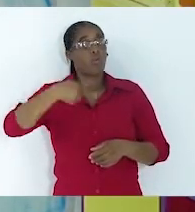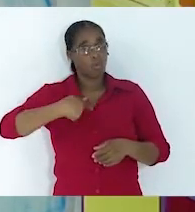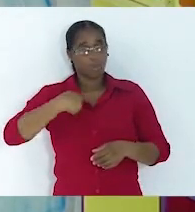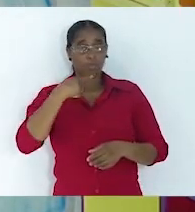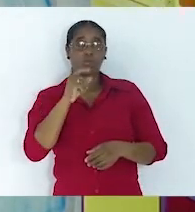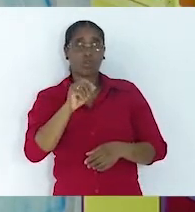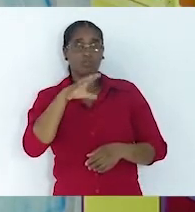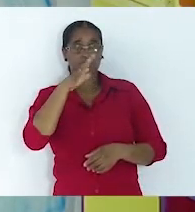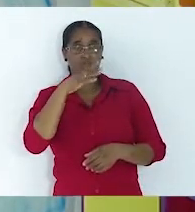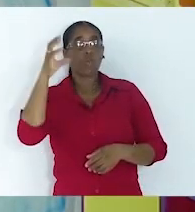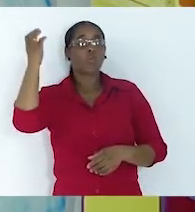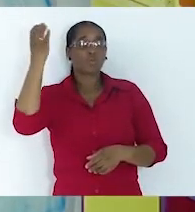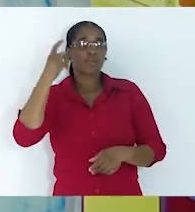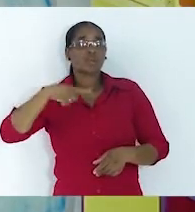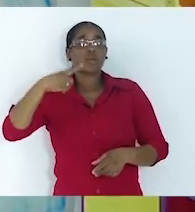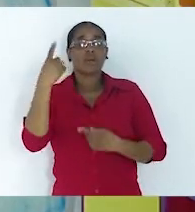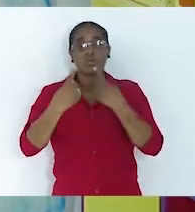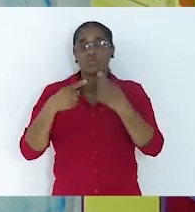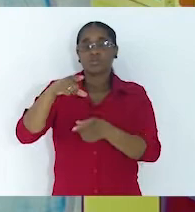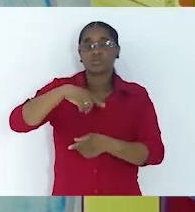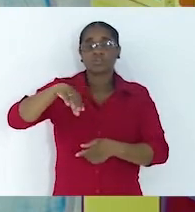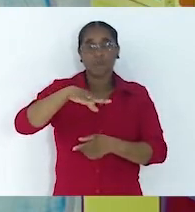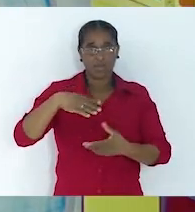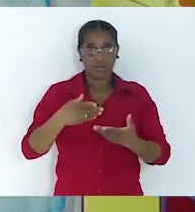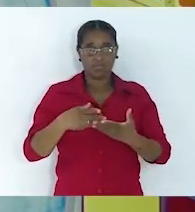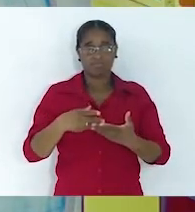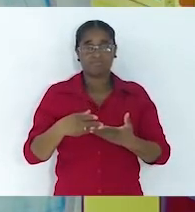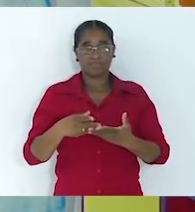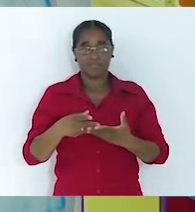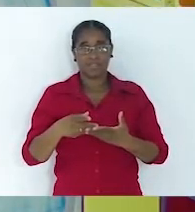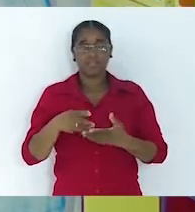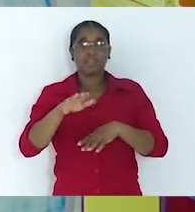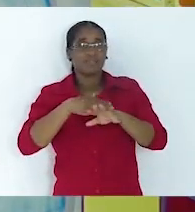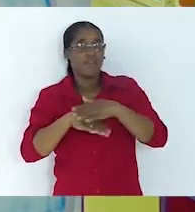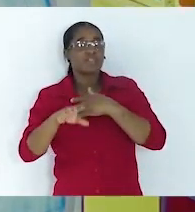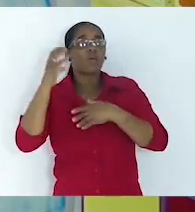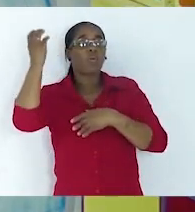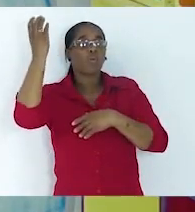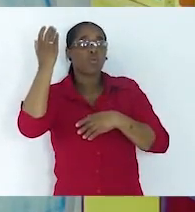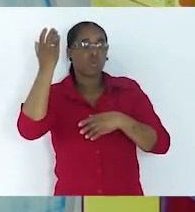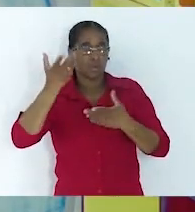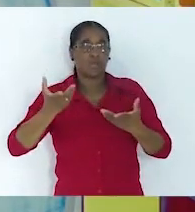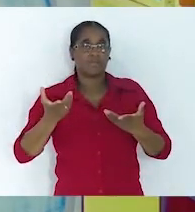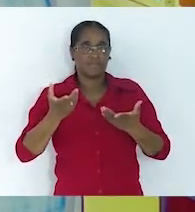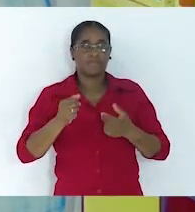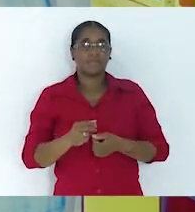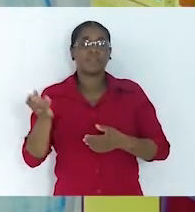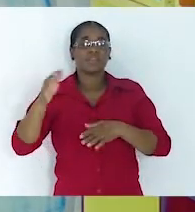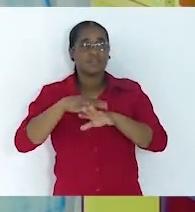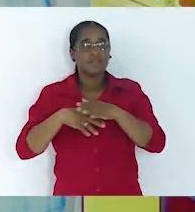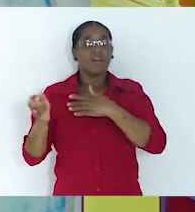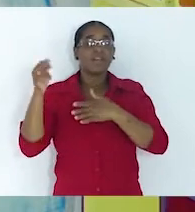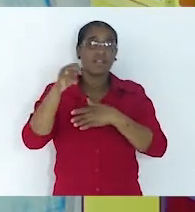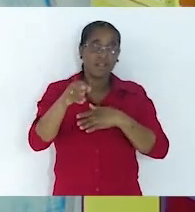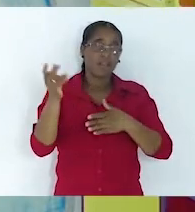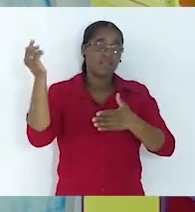São alguns espaços onde se faz a cultura, ok? Se faz lá dentro